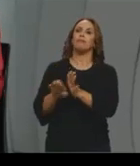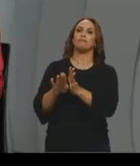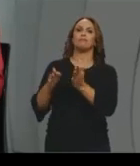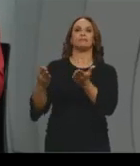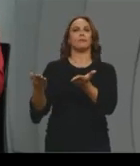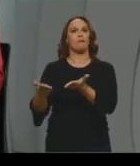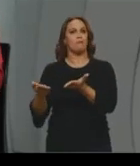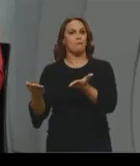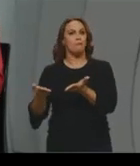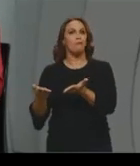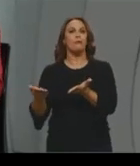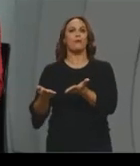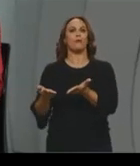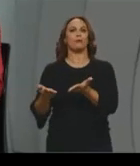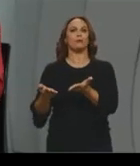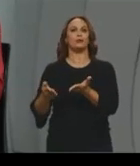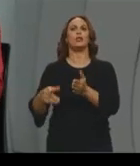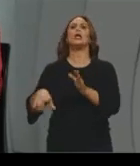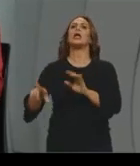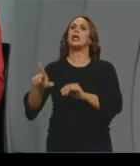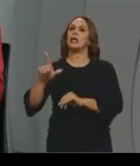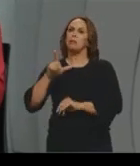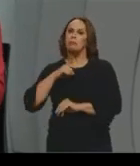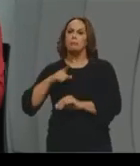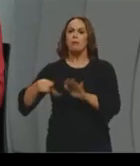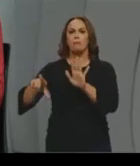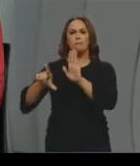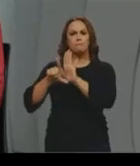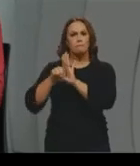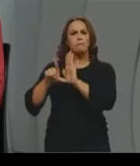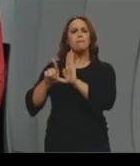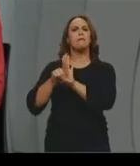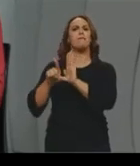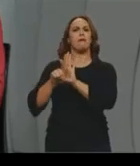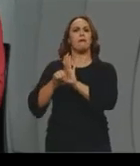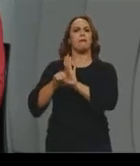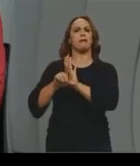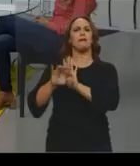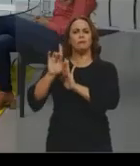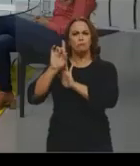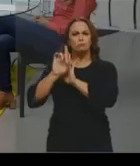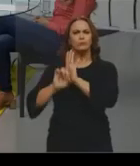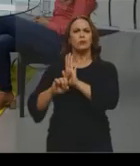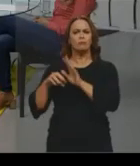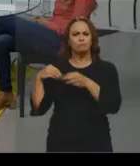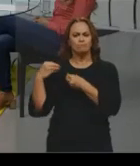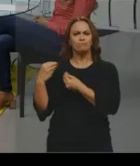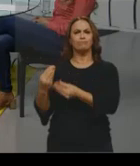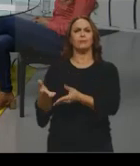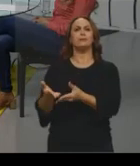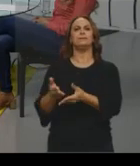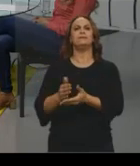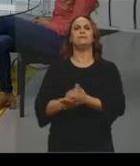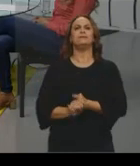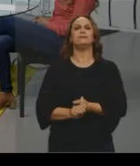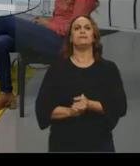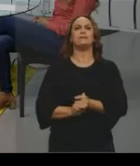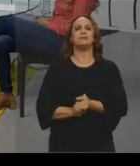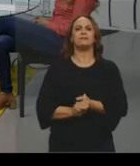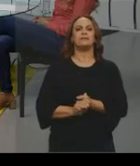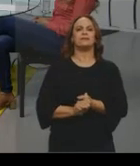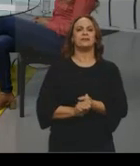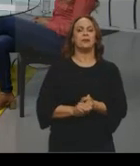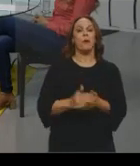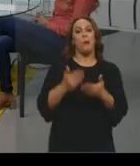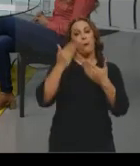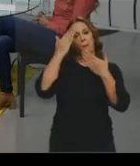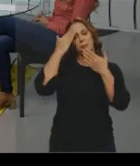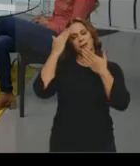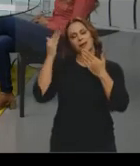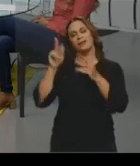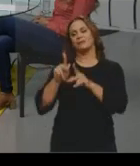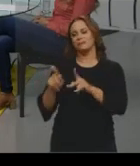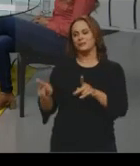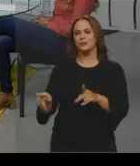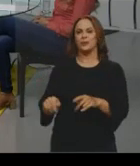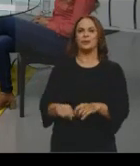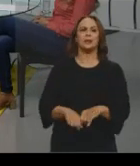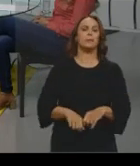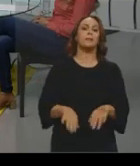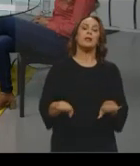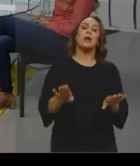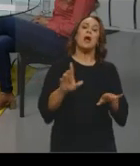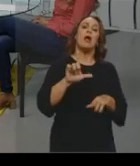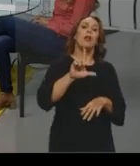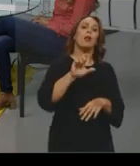temos bastante leis que resguardam os nossos direitos. Obrigada, professora Viviane. Tudo bem, professor Leonardo? Tudo